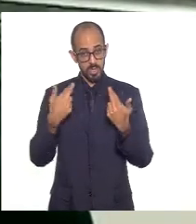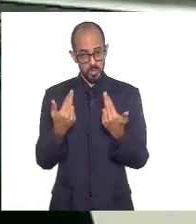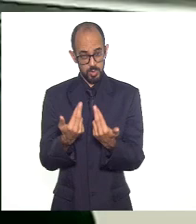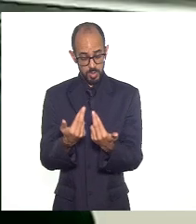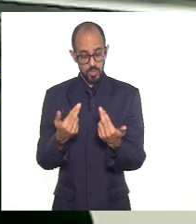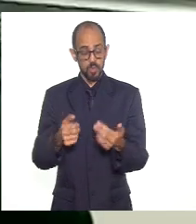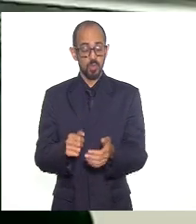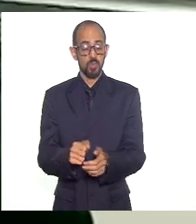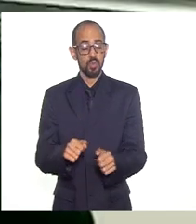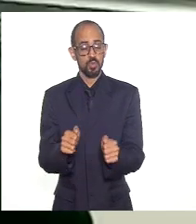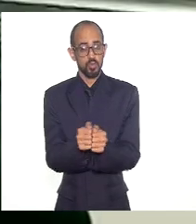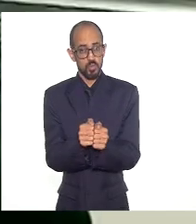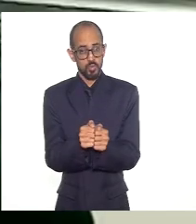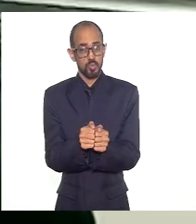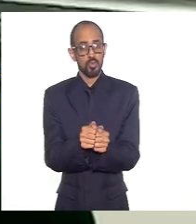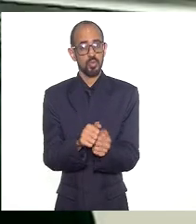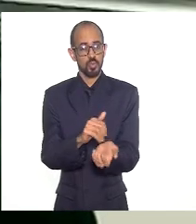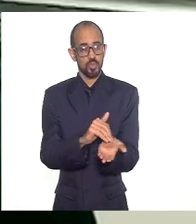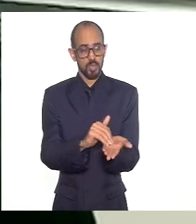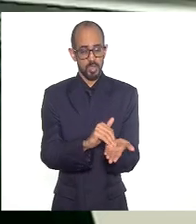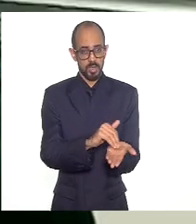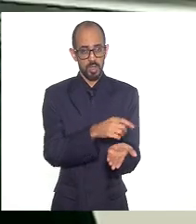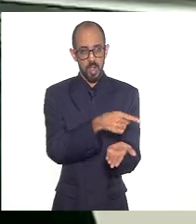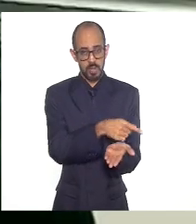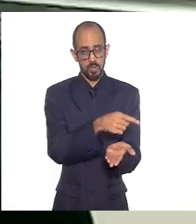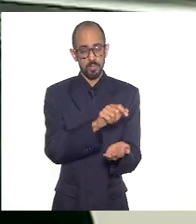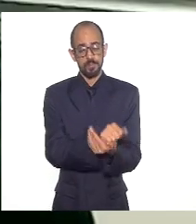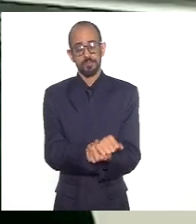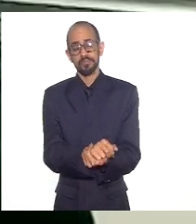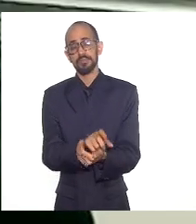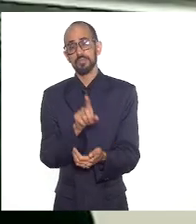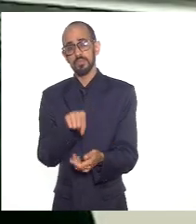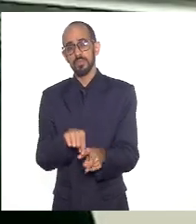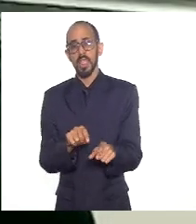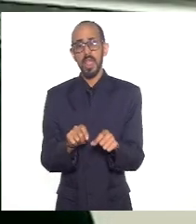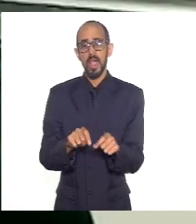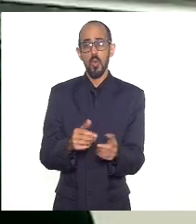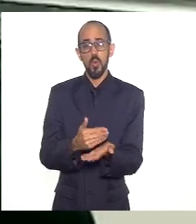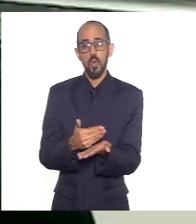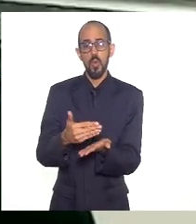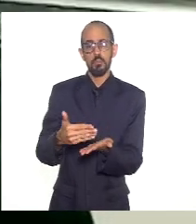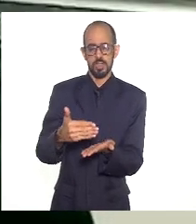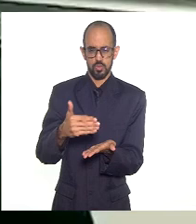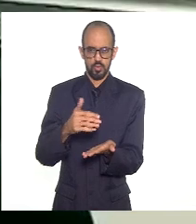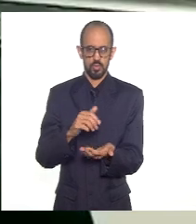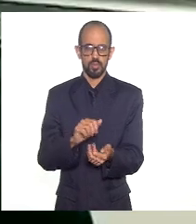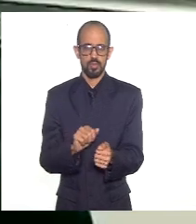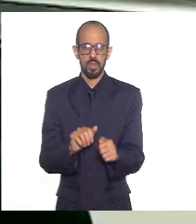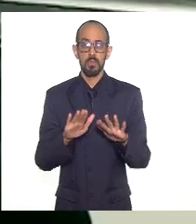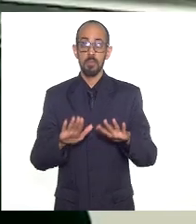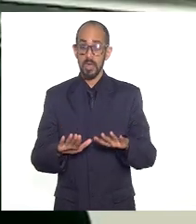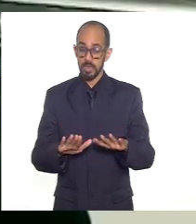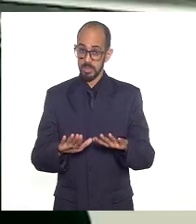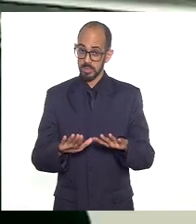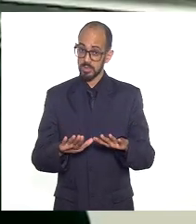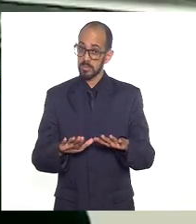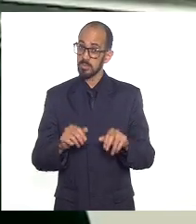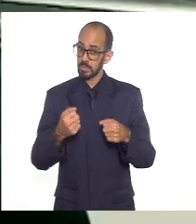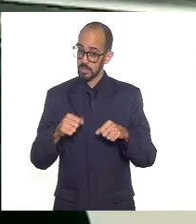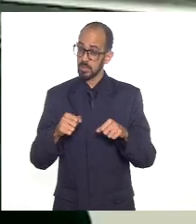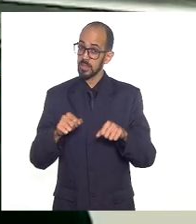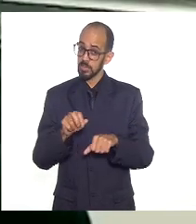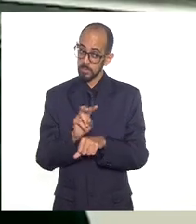levantar essa questão preliminar, né, é já um bom início. Mas estaremos